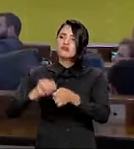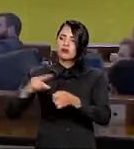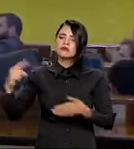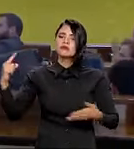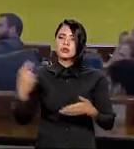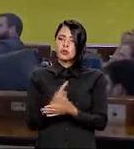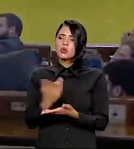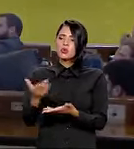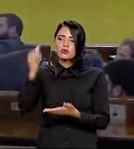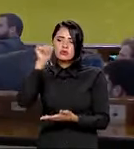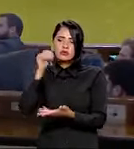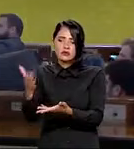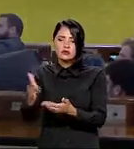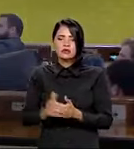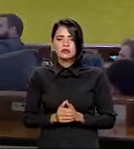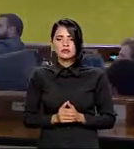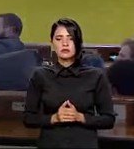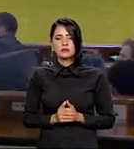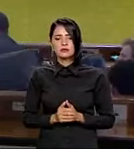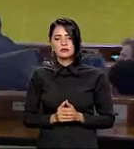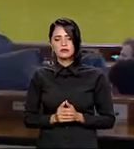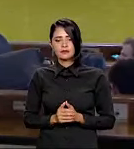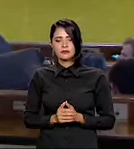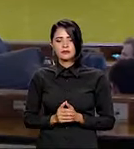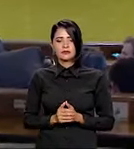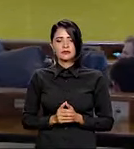pergunta, querida.